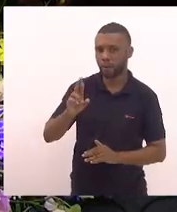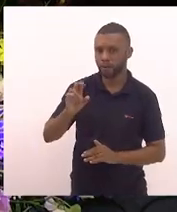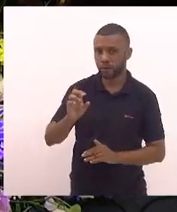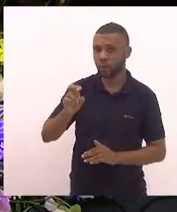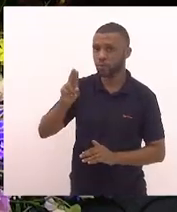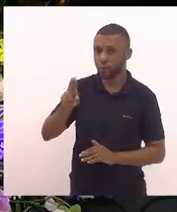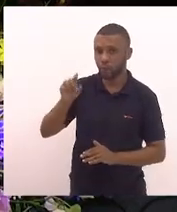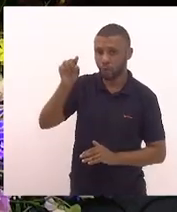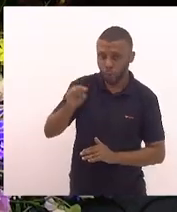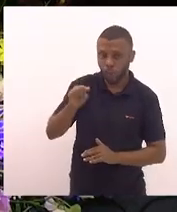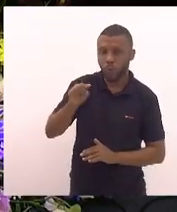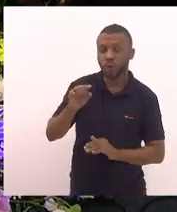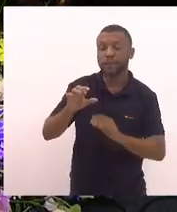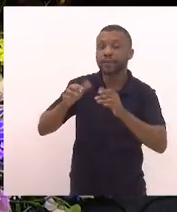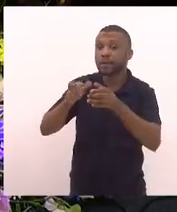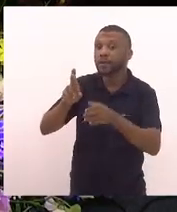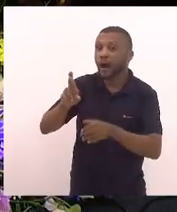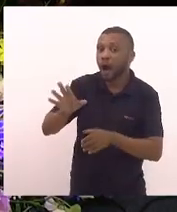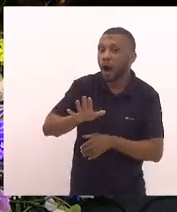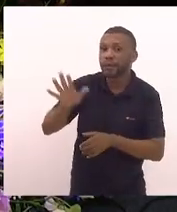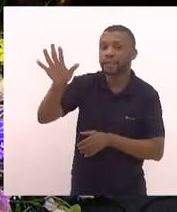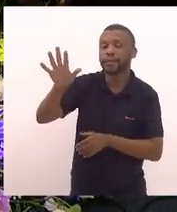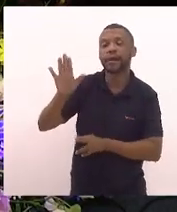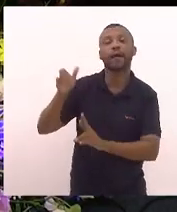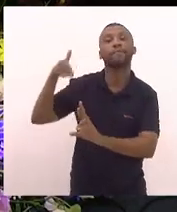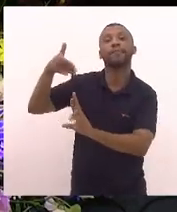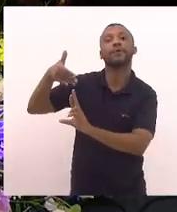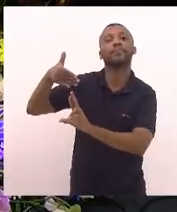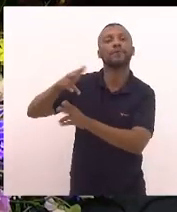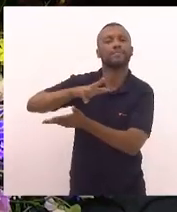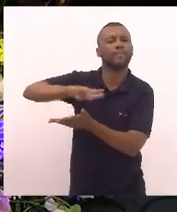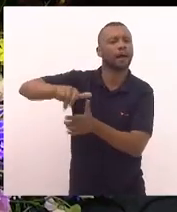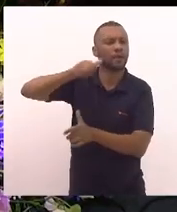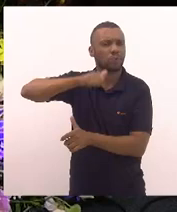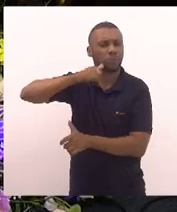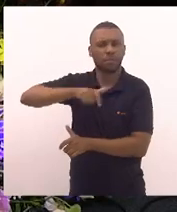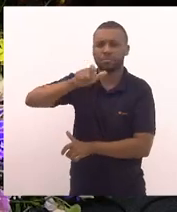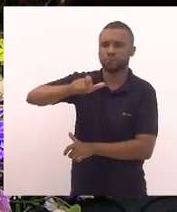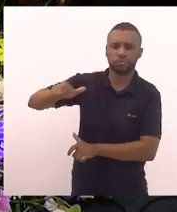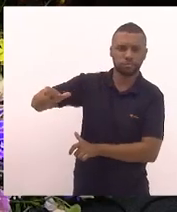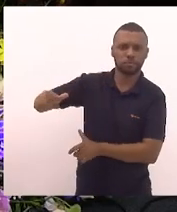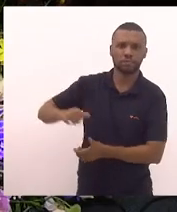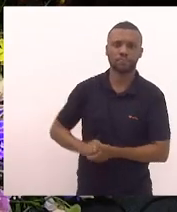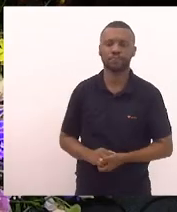da Rocinha, onde é referência para muitas delas.